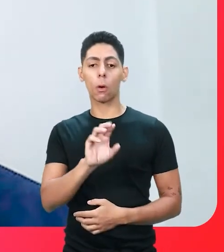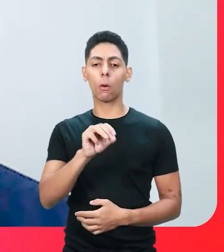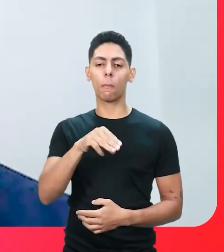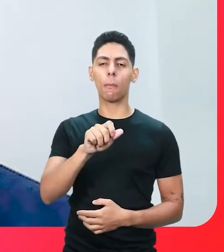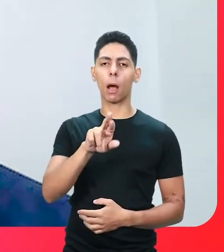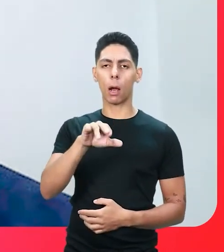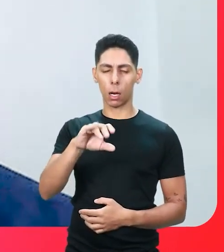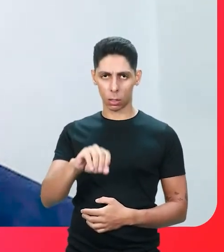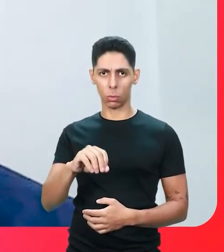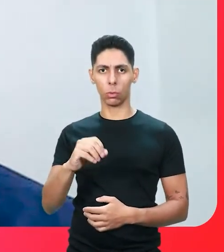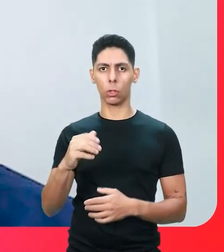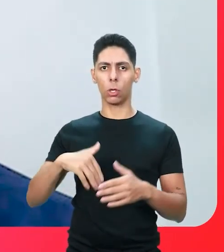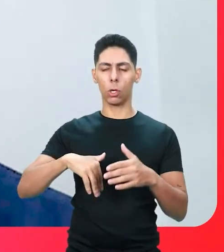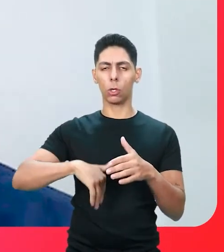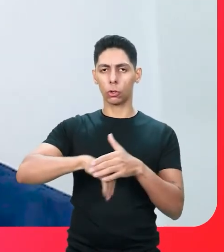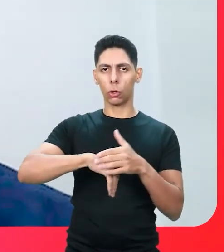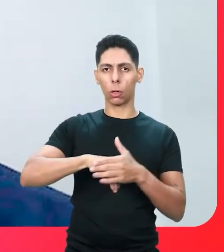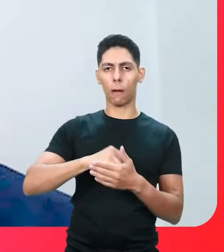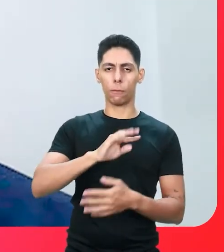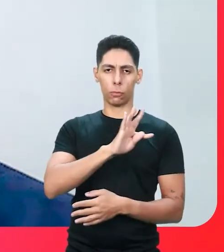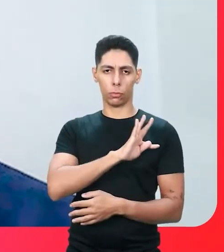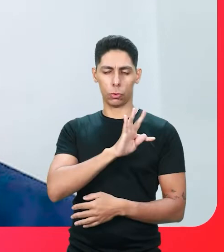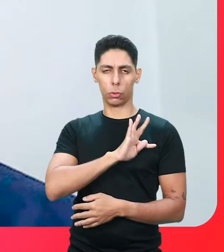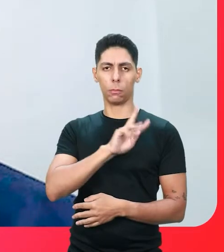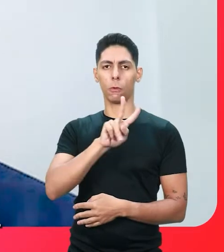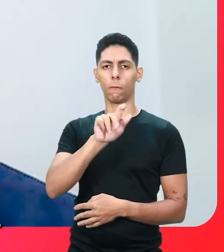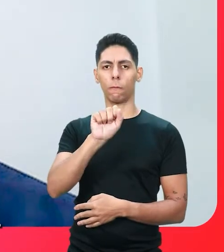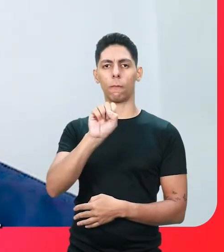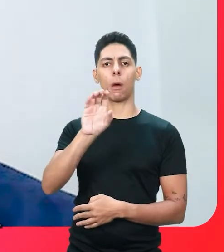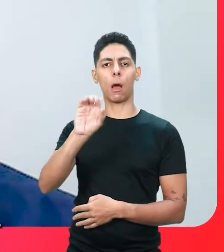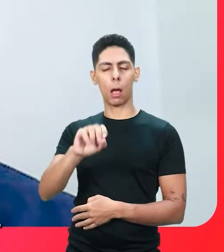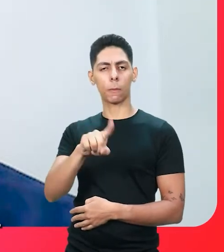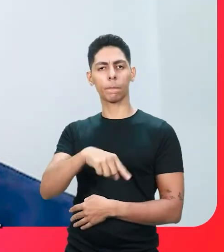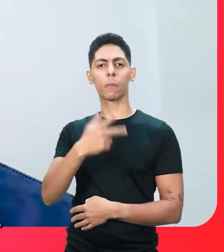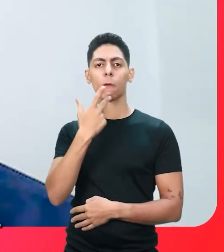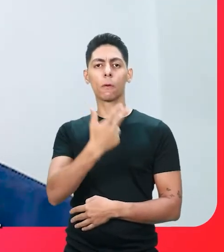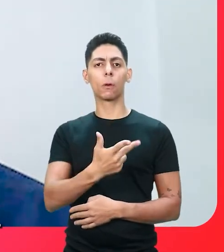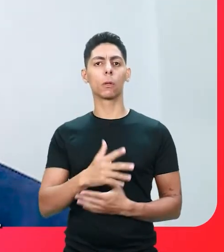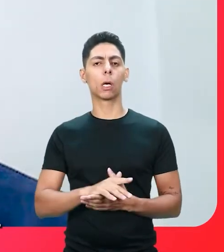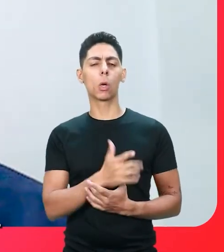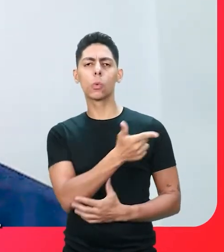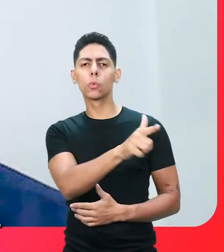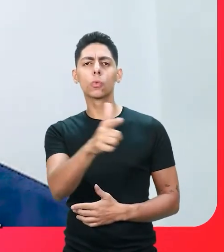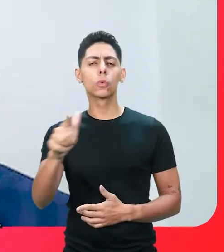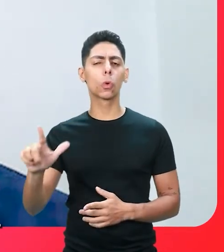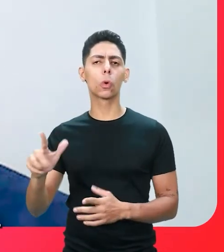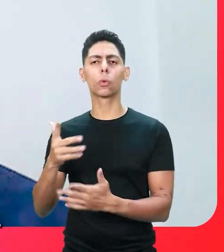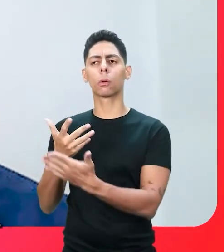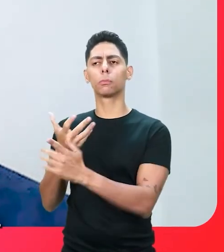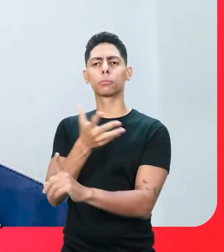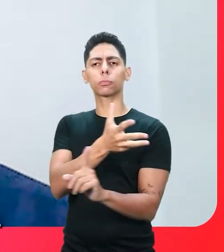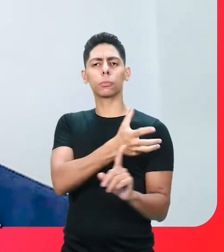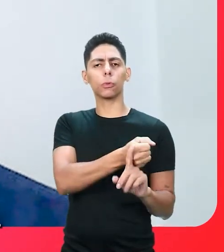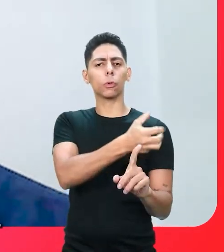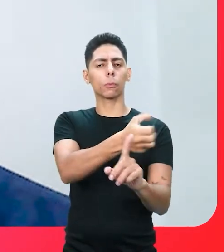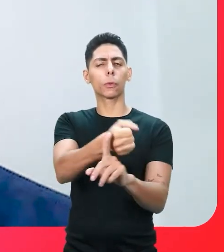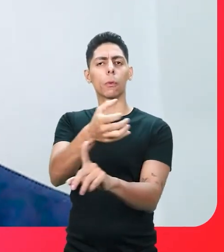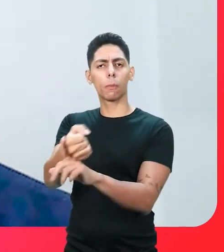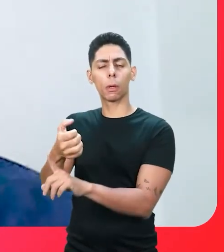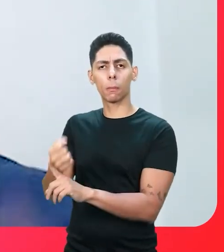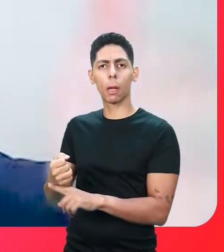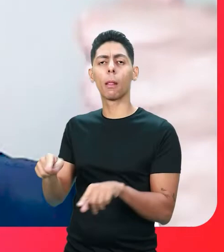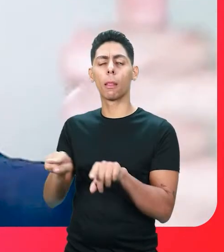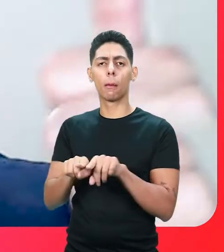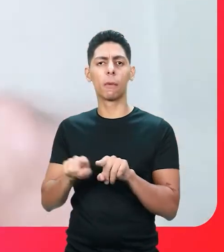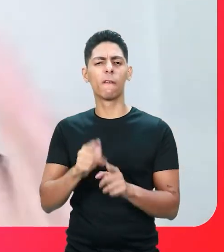Vasco. O Roberto já quase em fim de carreira, e o Romário... e acabou que os outros foram usando também, o Zico no Flamengo, era o Visão.